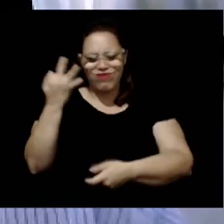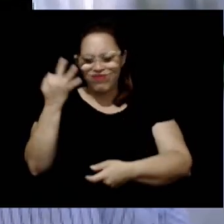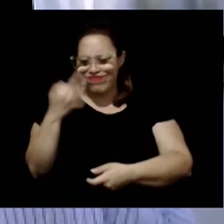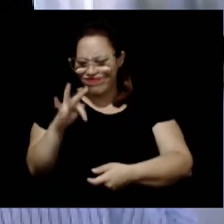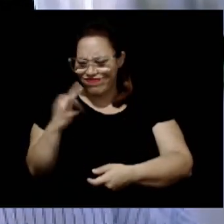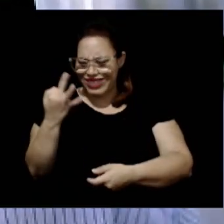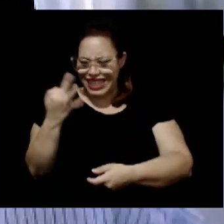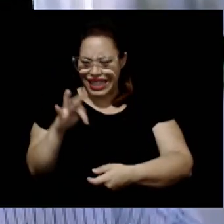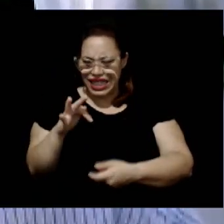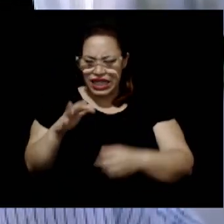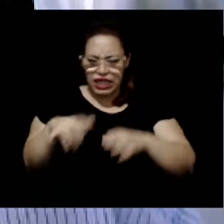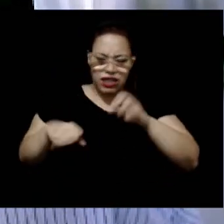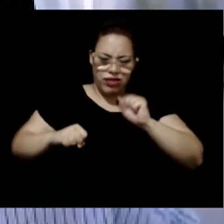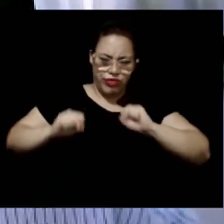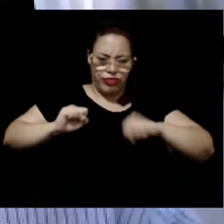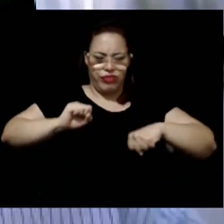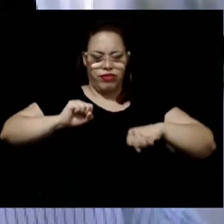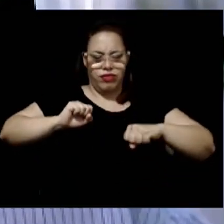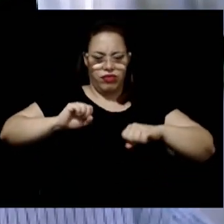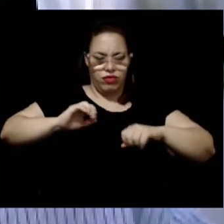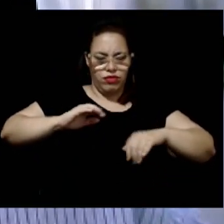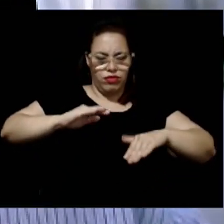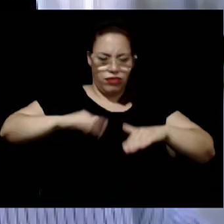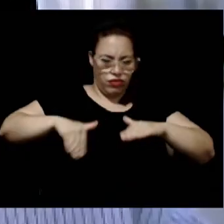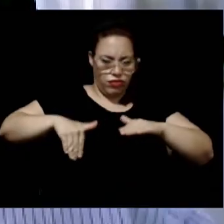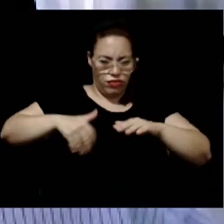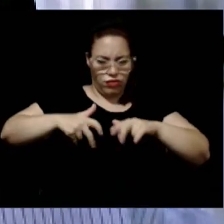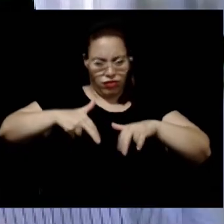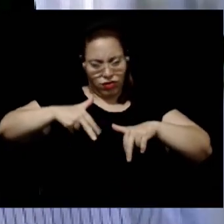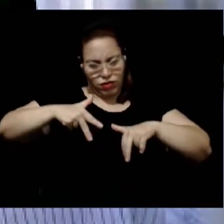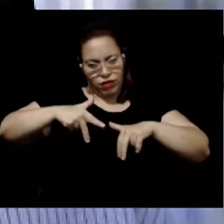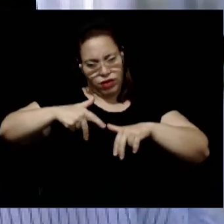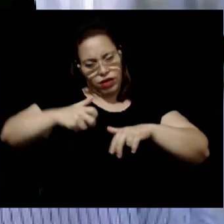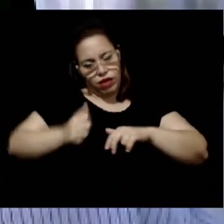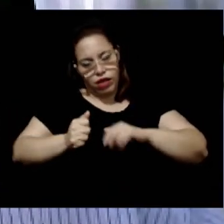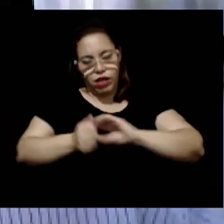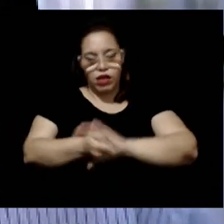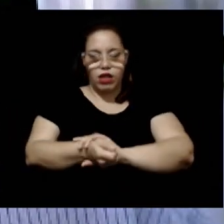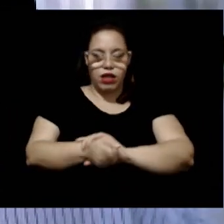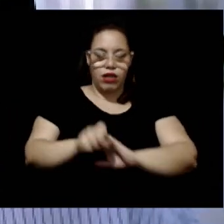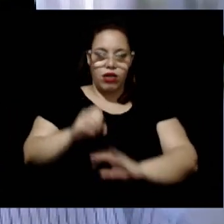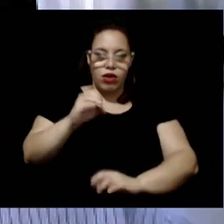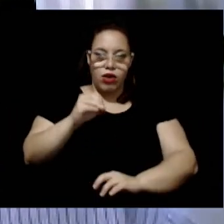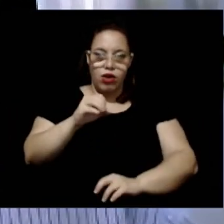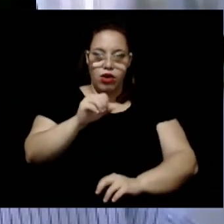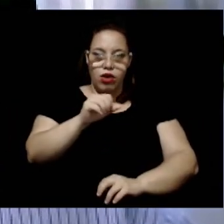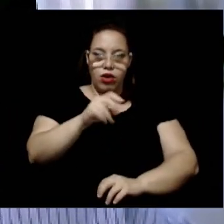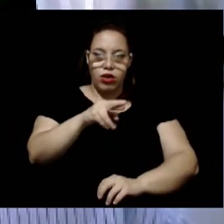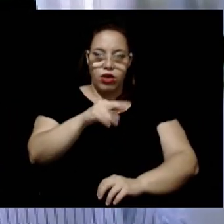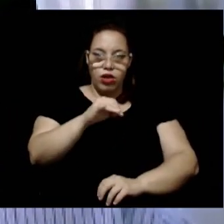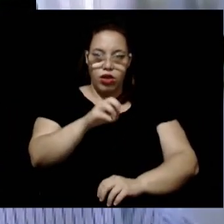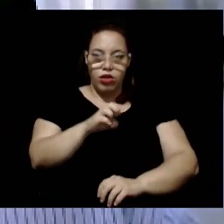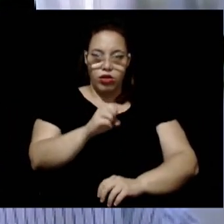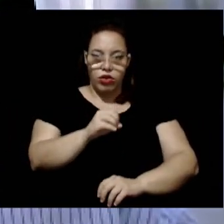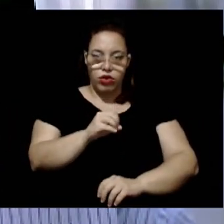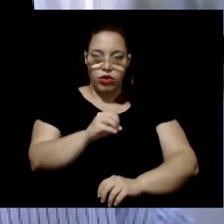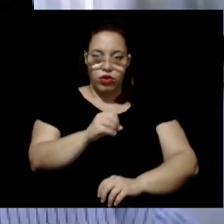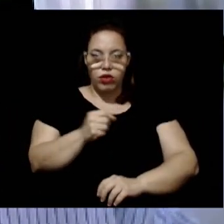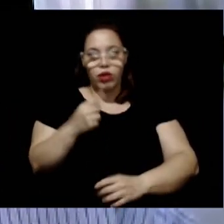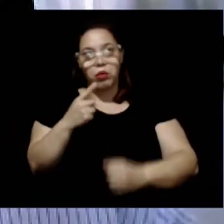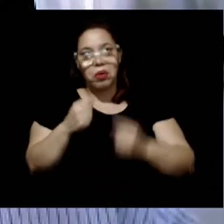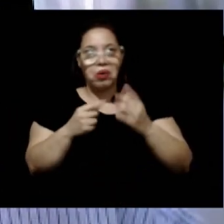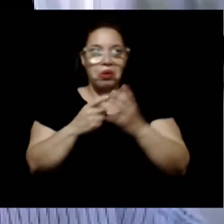funcional. Nós temos a osteoartrite, que tem preferência por algumas articulações,